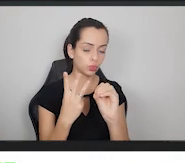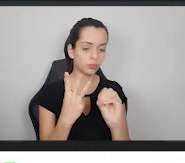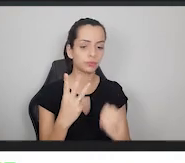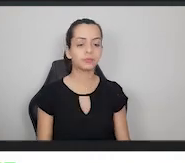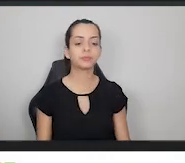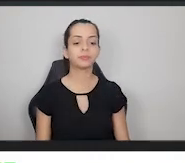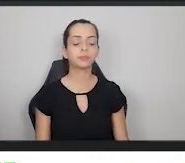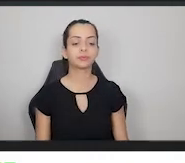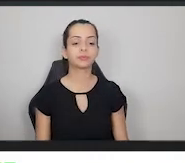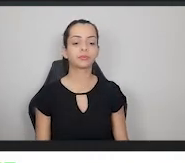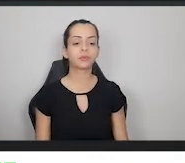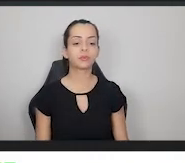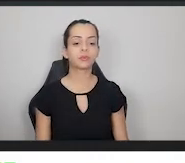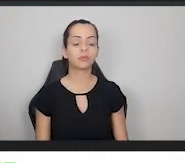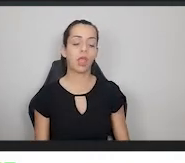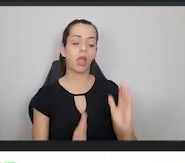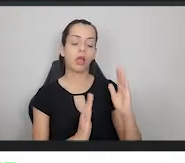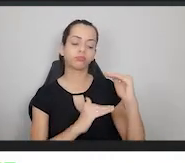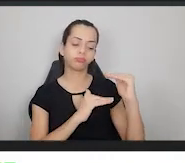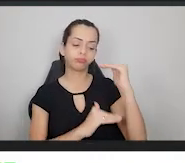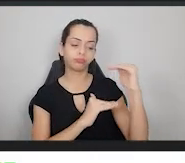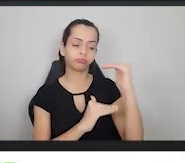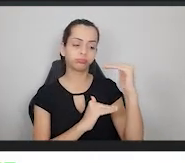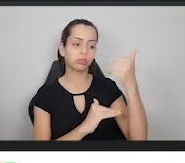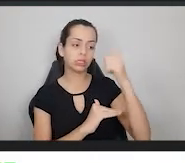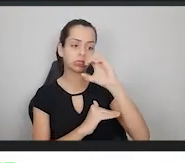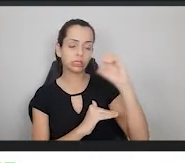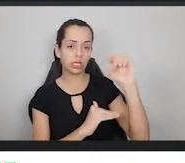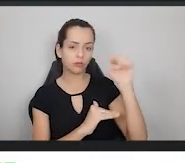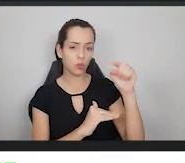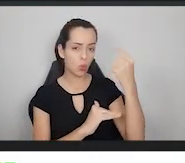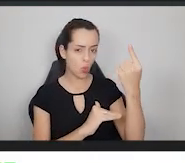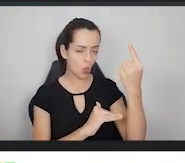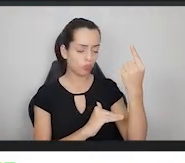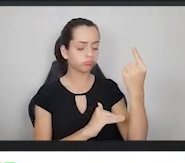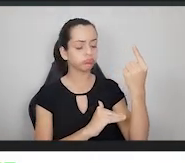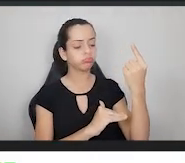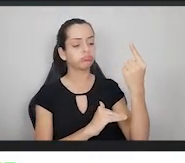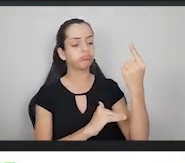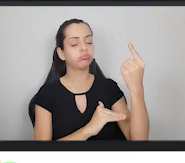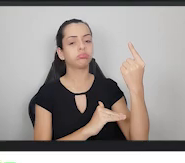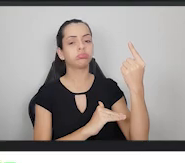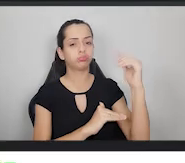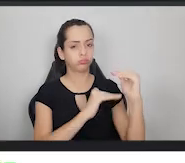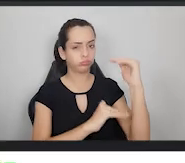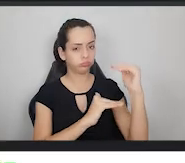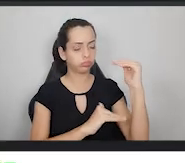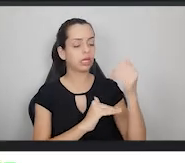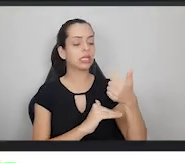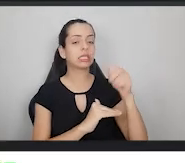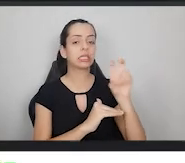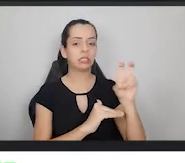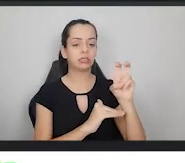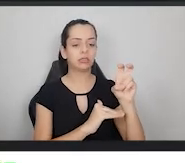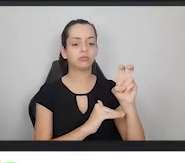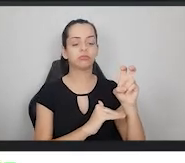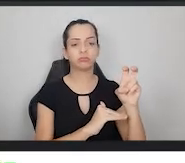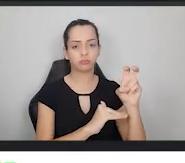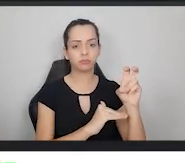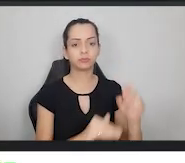já viram lá instalações elétricas prediais, como é feito isso, eu acredito. O tipo de fornecimento